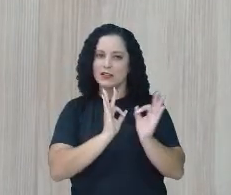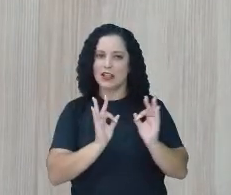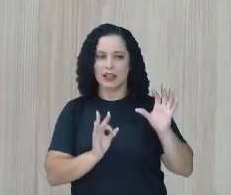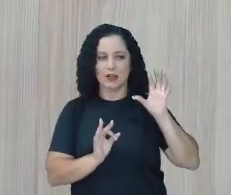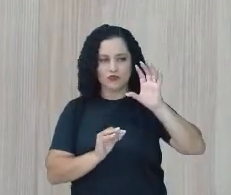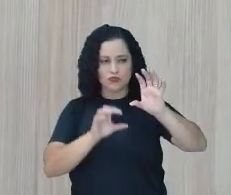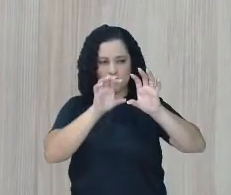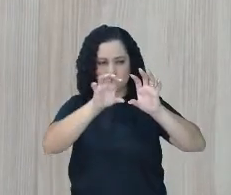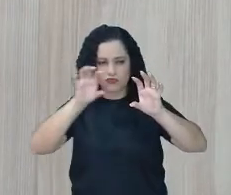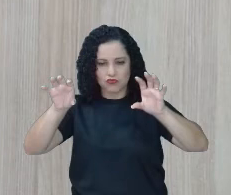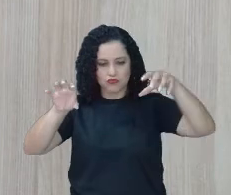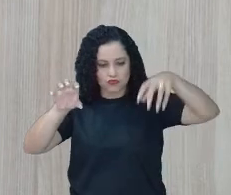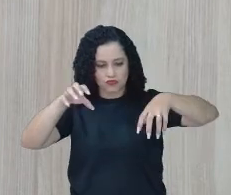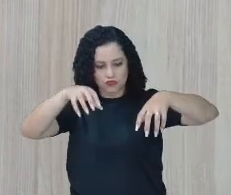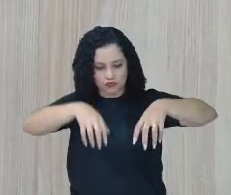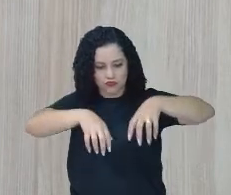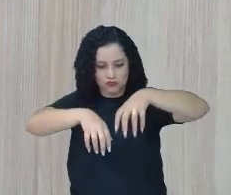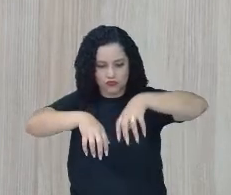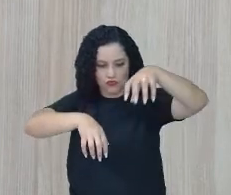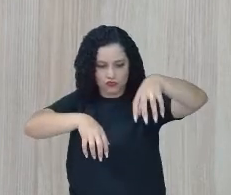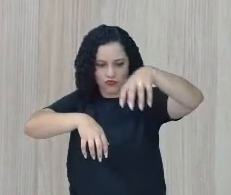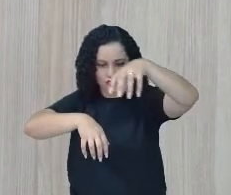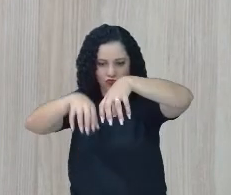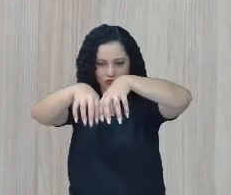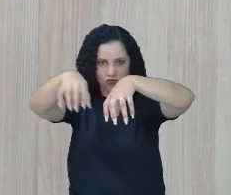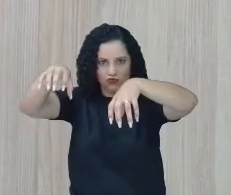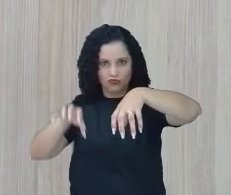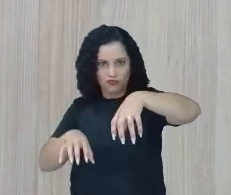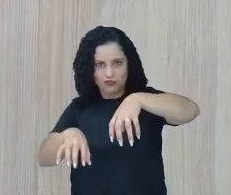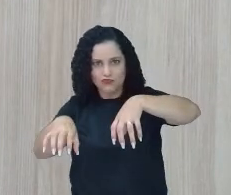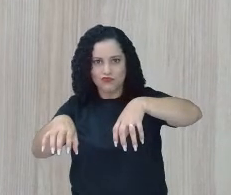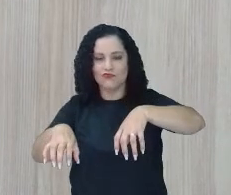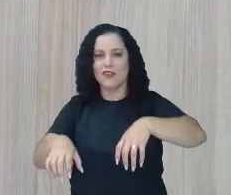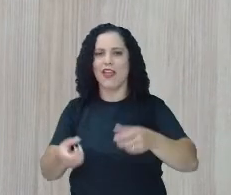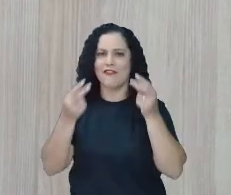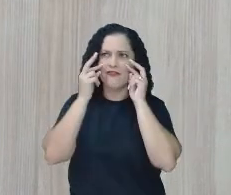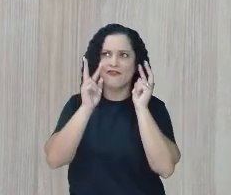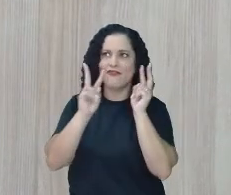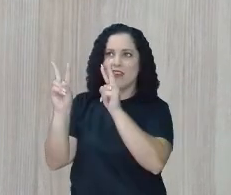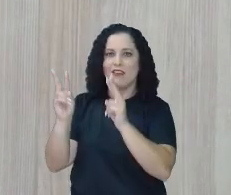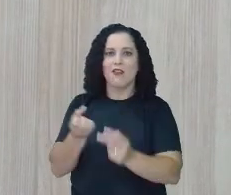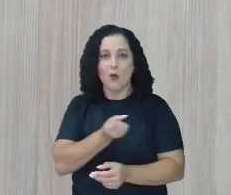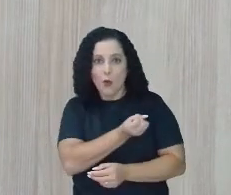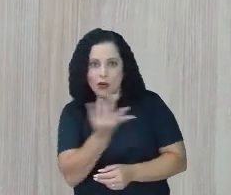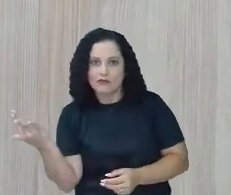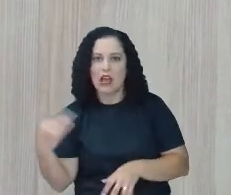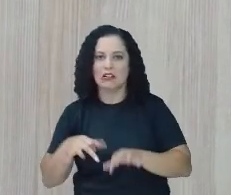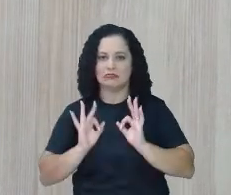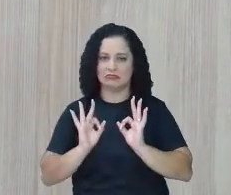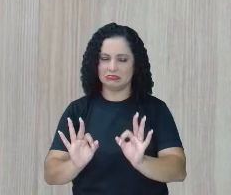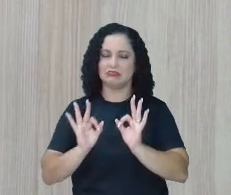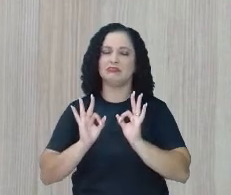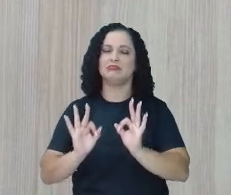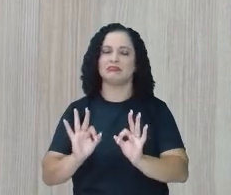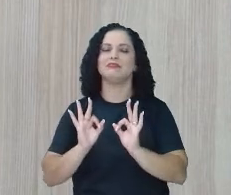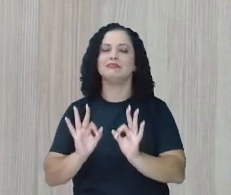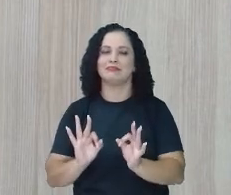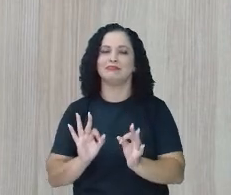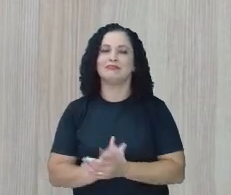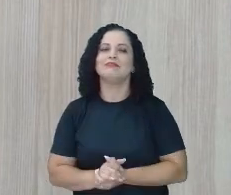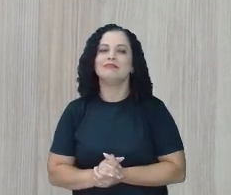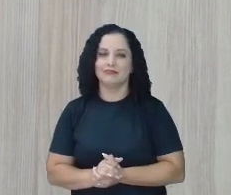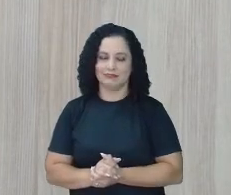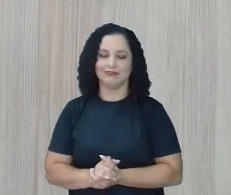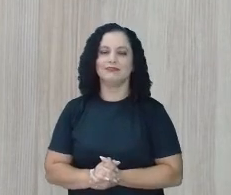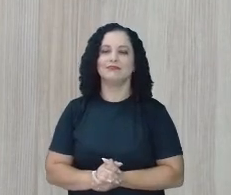aí, certo? Dentro desse bloco retangular, para a gente conseguir ver aí a quantidade de cubos necessários para colocar